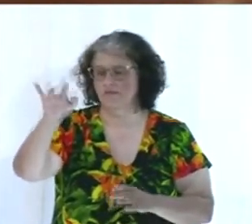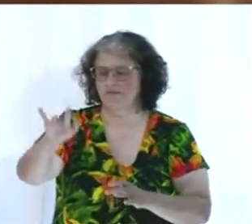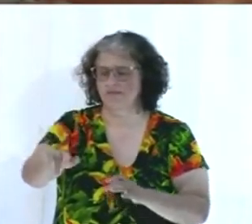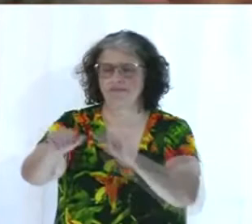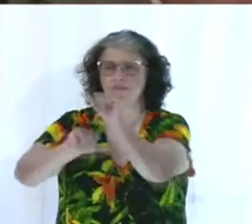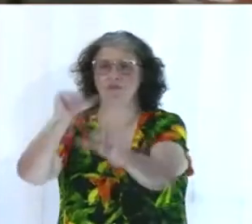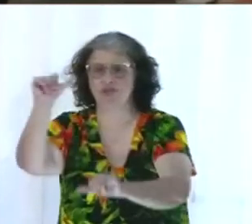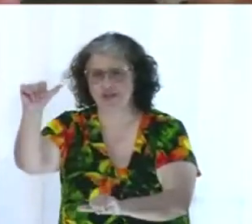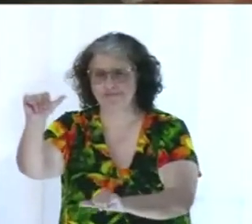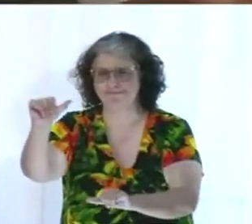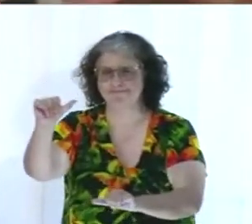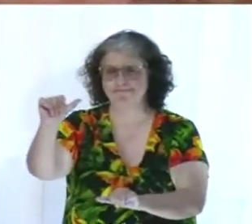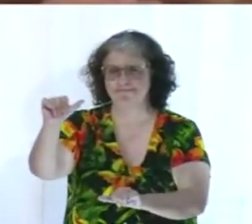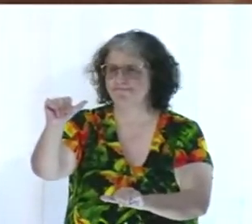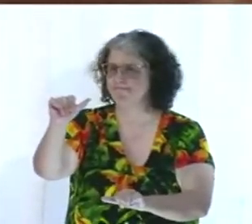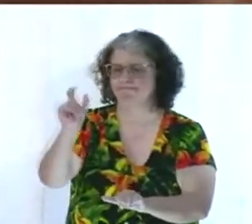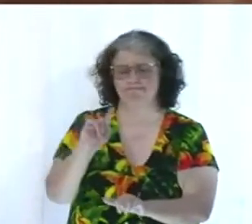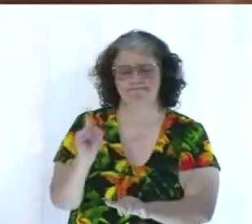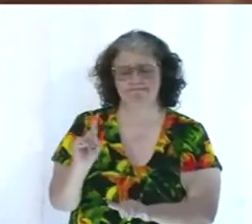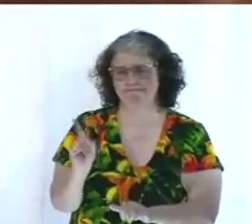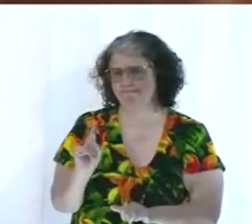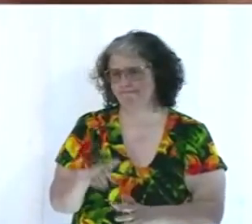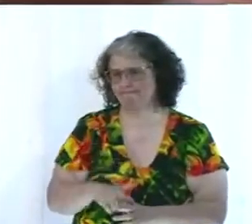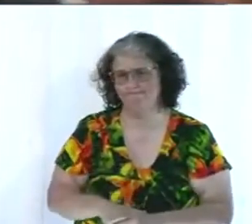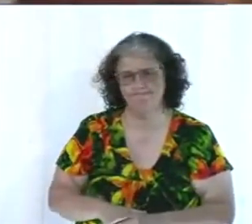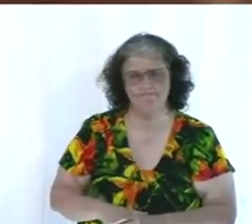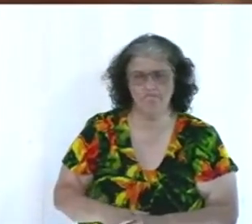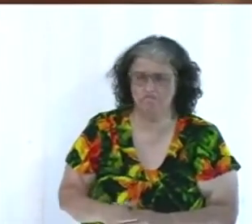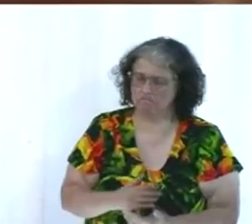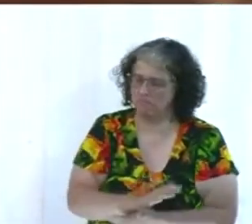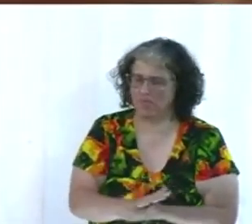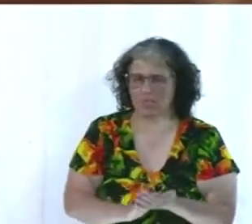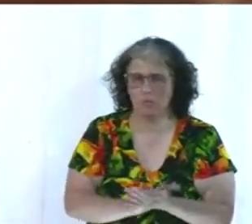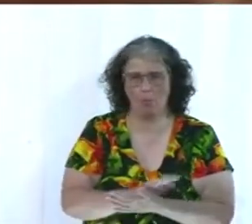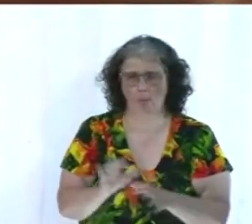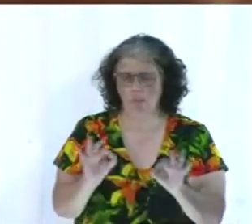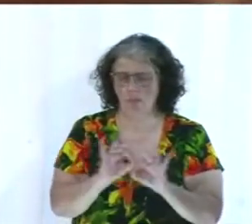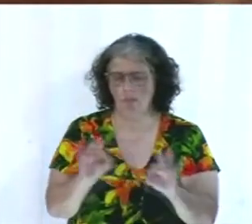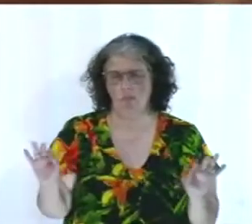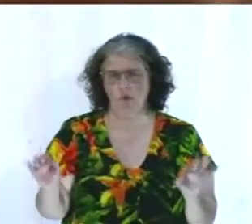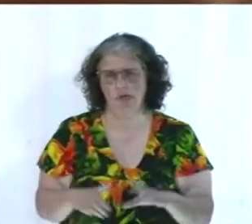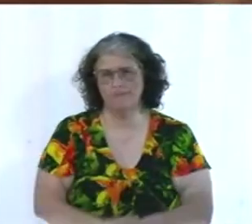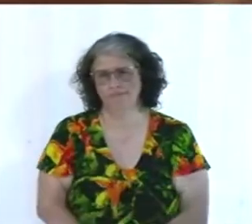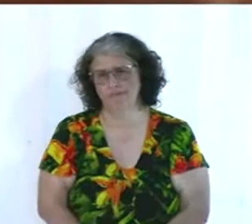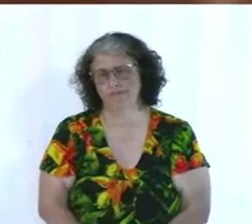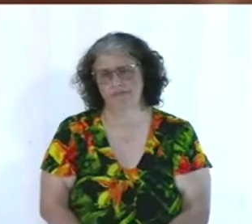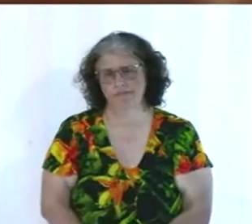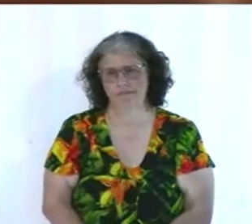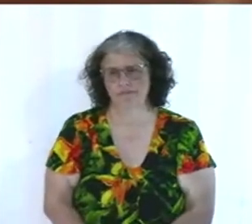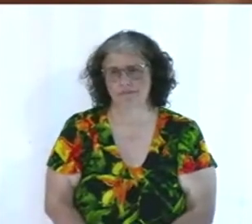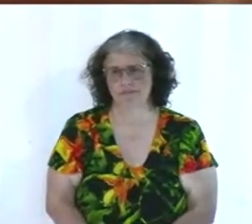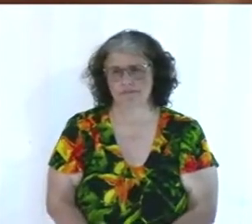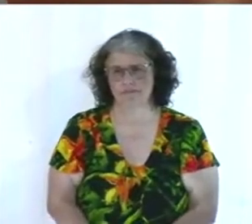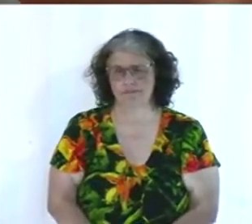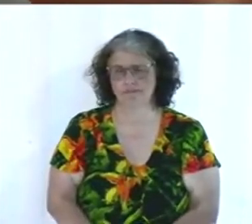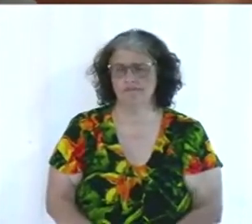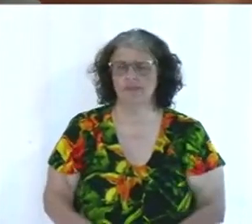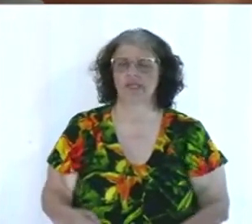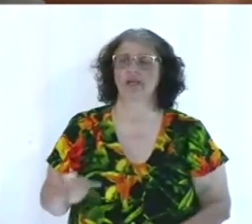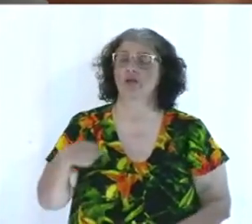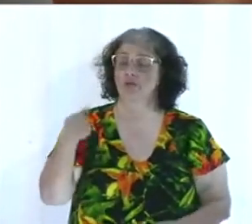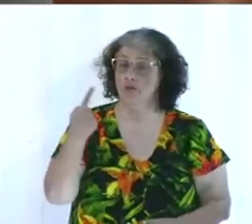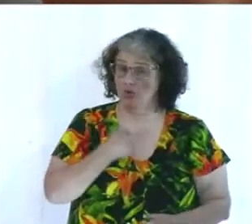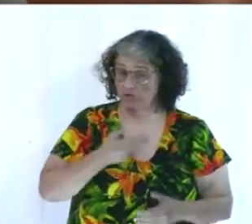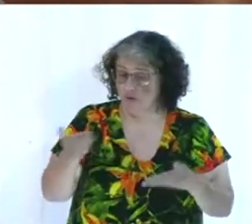nos transportar das trevas para o reino do Filho do seu amor. E hoje somos de Cristo,